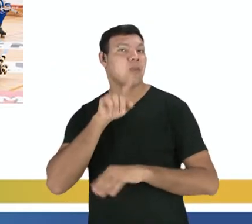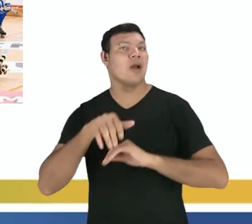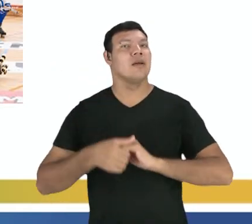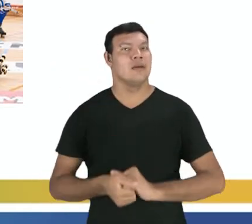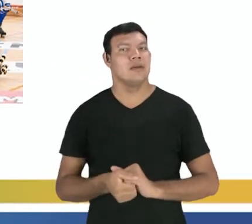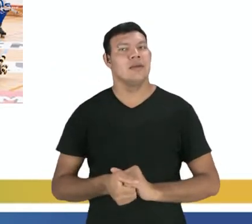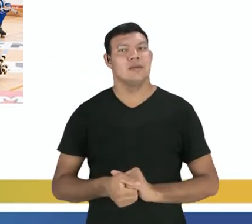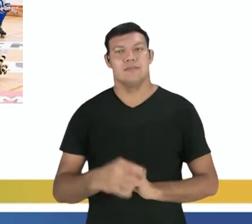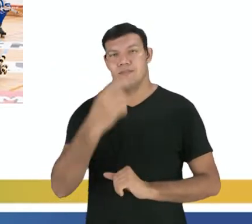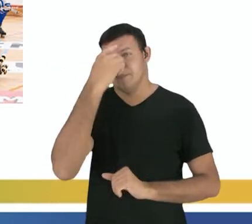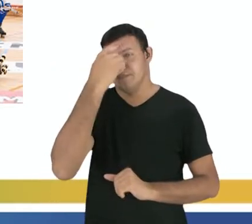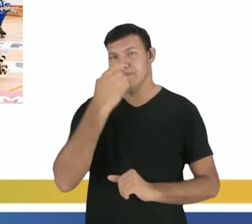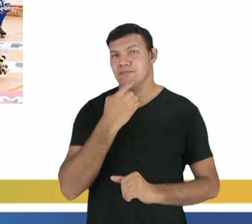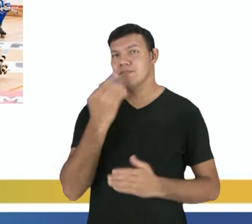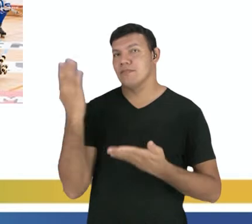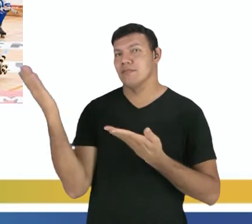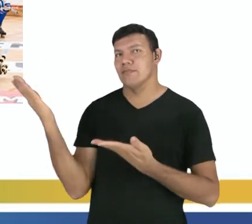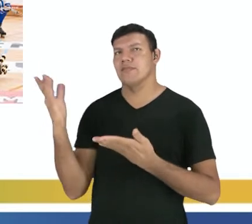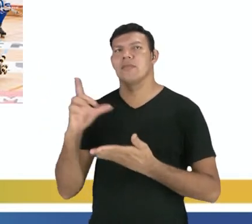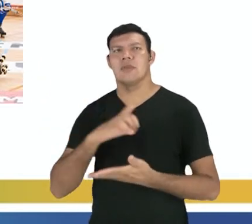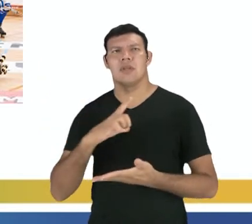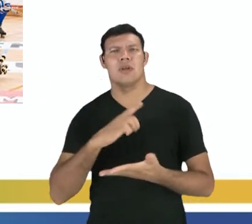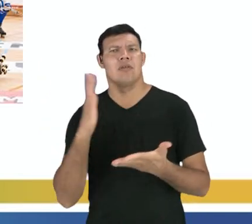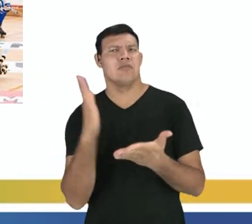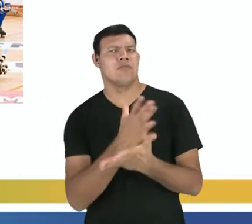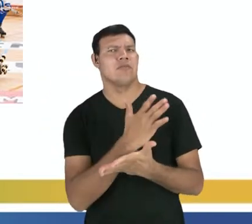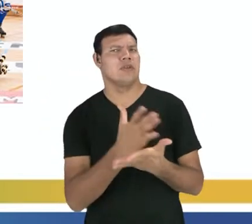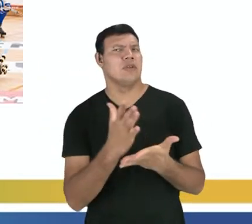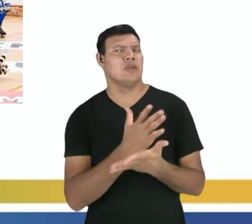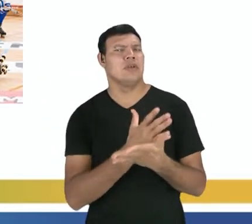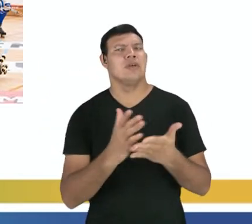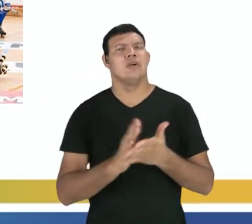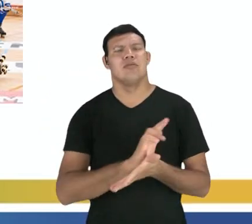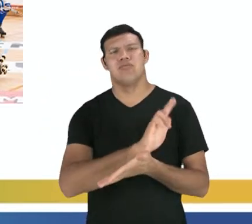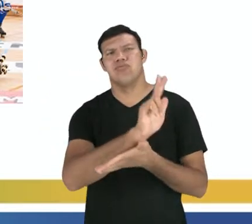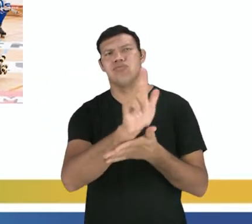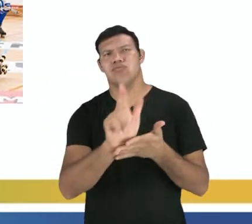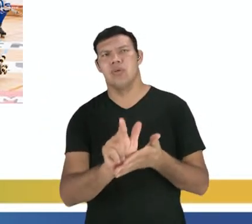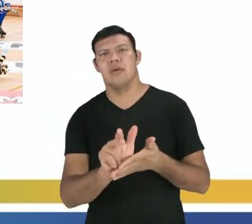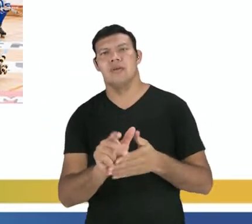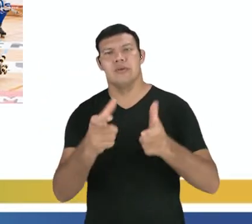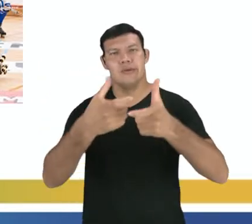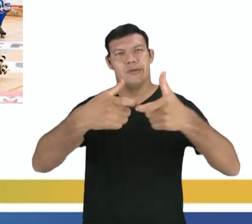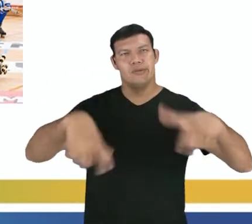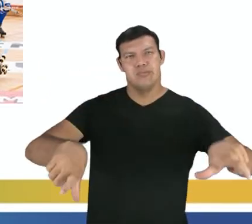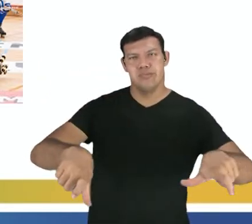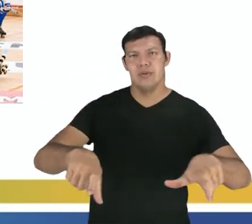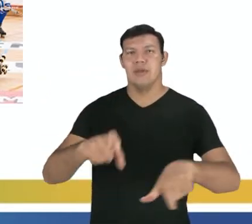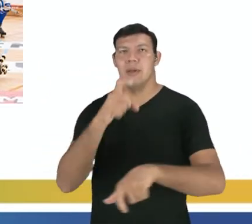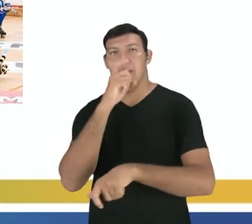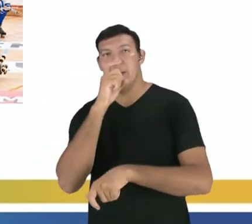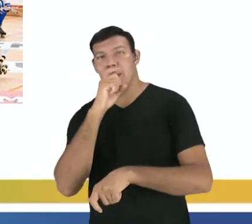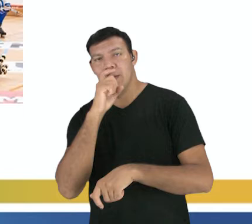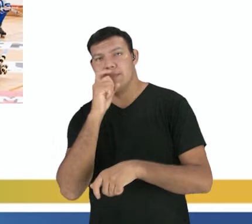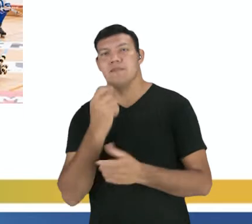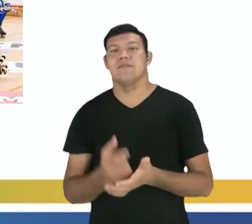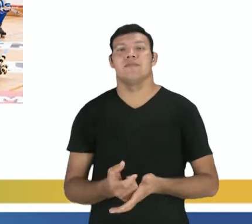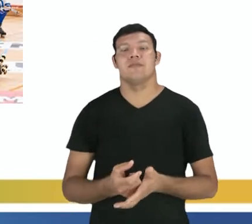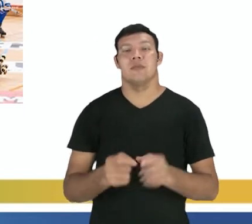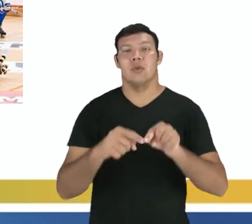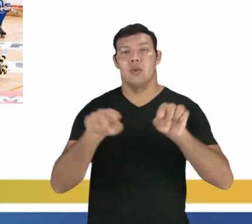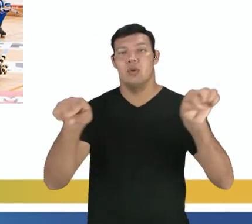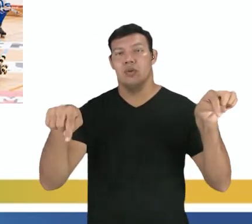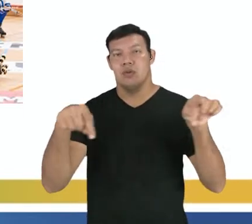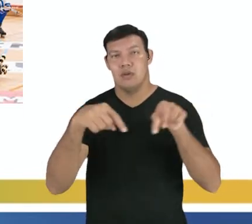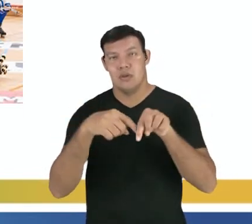trouxe algumas imagens, tá? Porque existem vários tipos de hockey. Tem o de campo, hockey de gelo, de quadra.